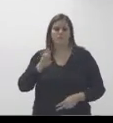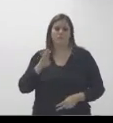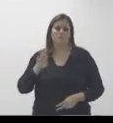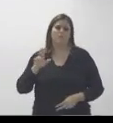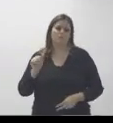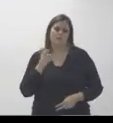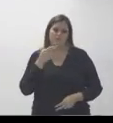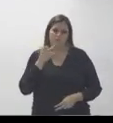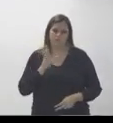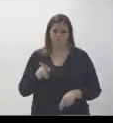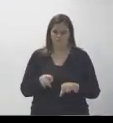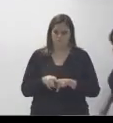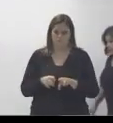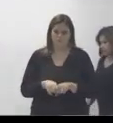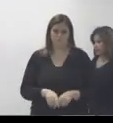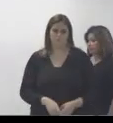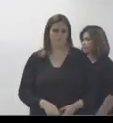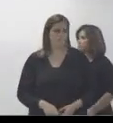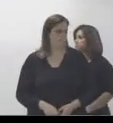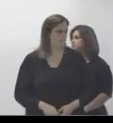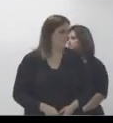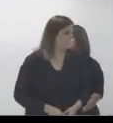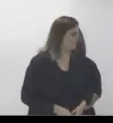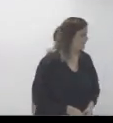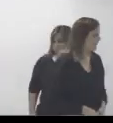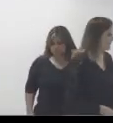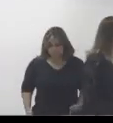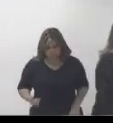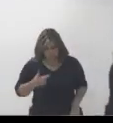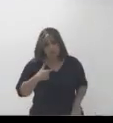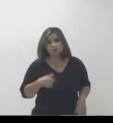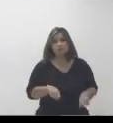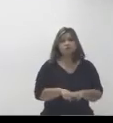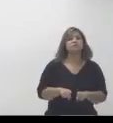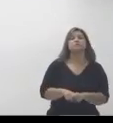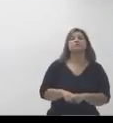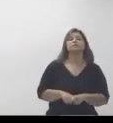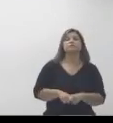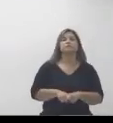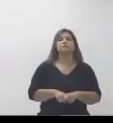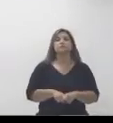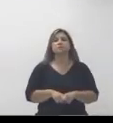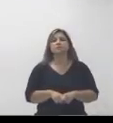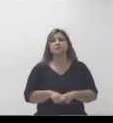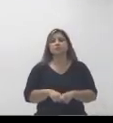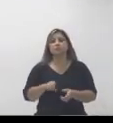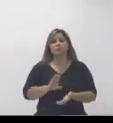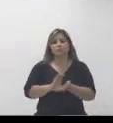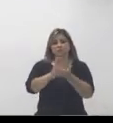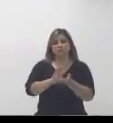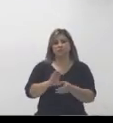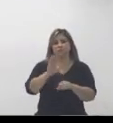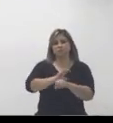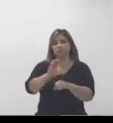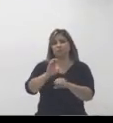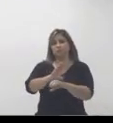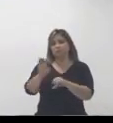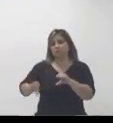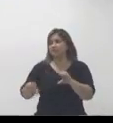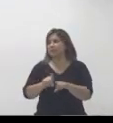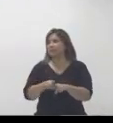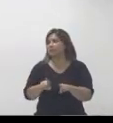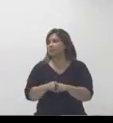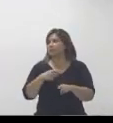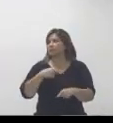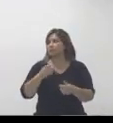de ti é eu estive como conselheiro nacional de políticas sobre drogas no conad no momento em que se aprovou a resolução